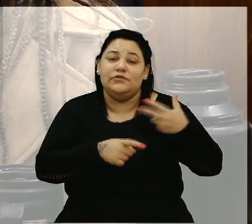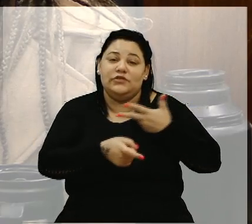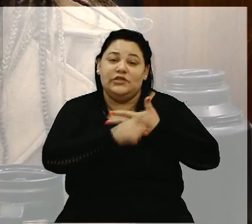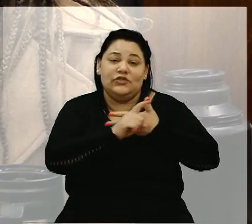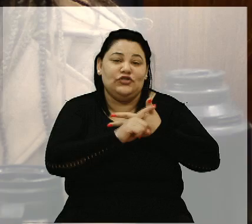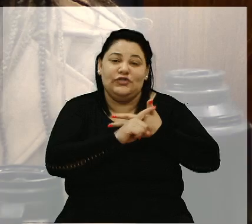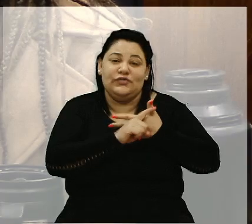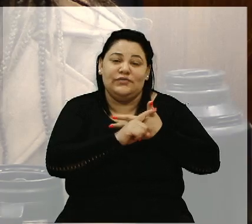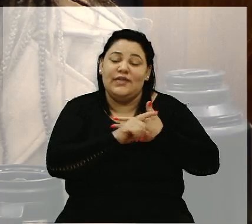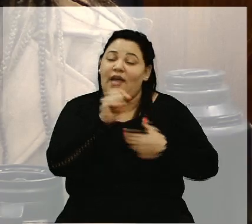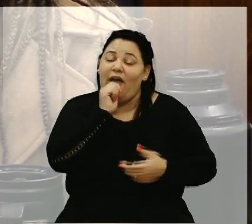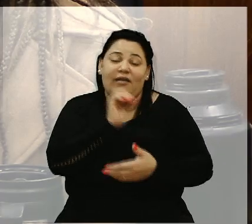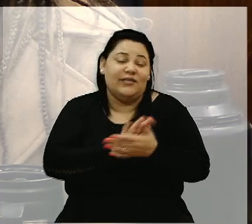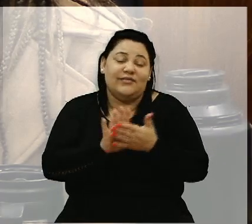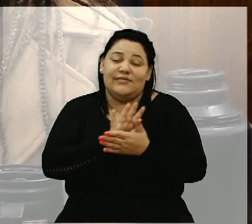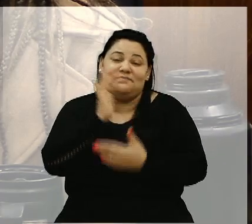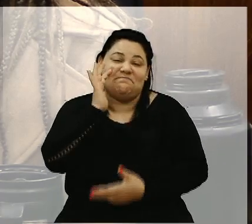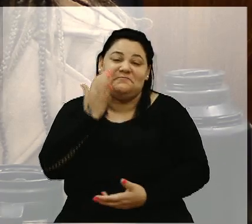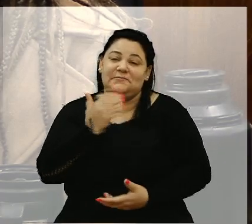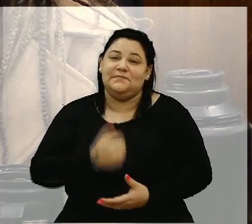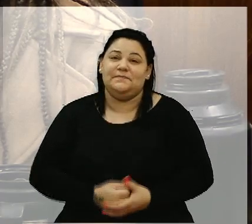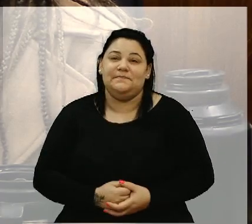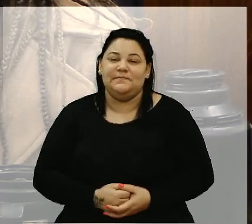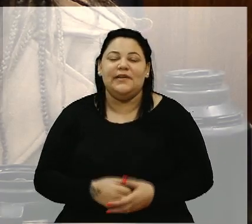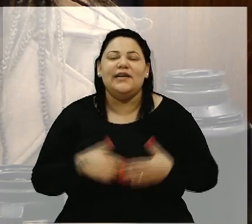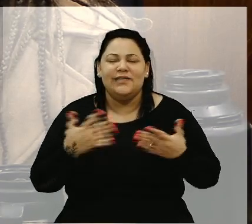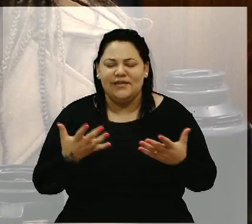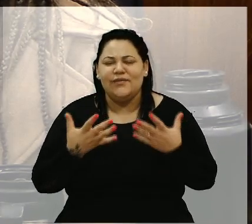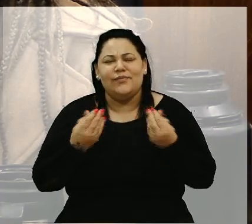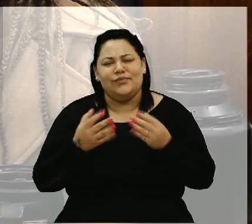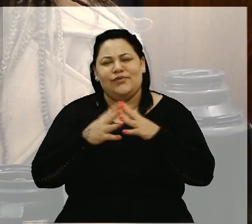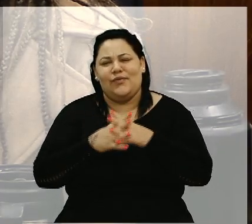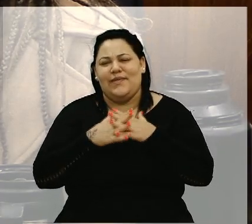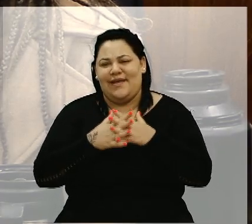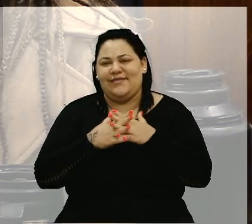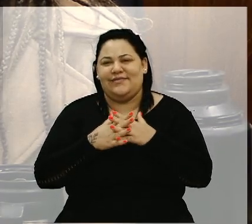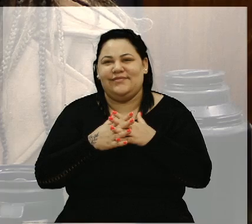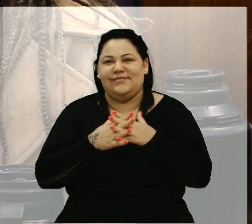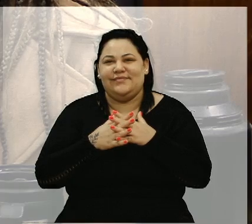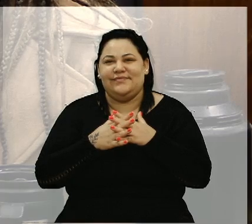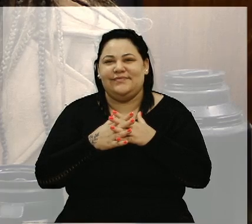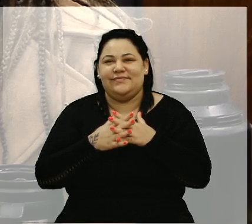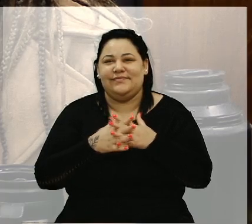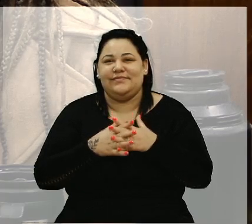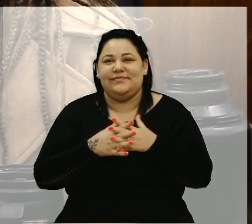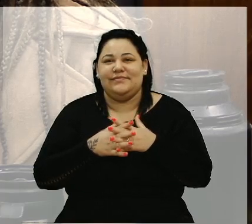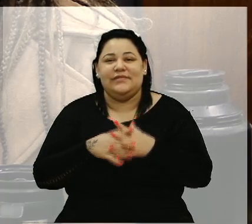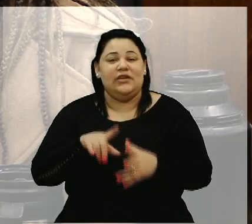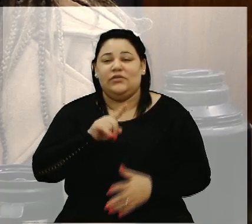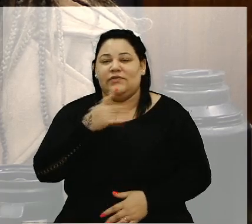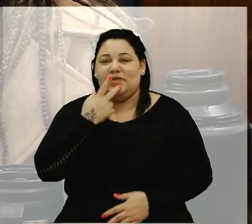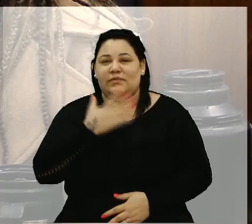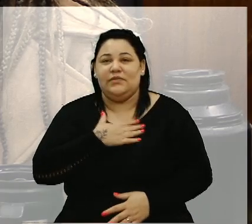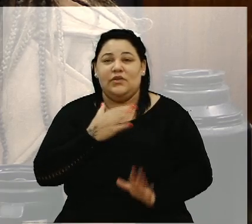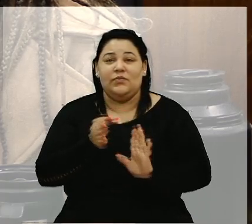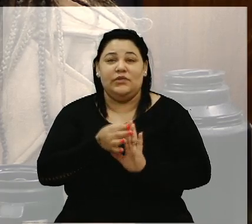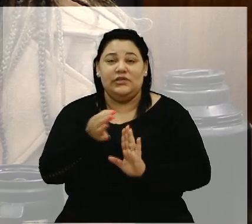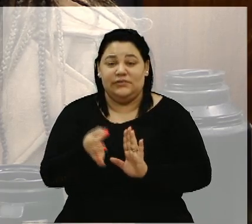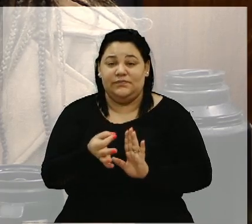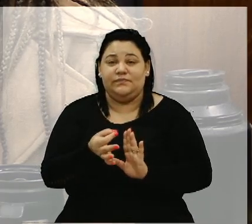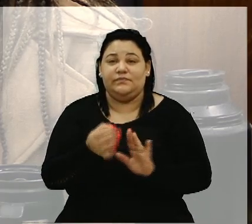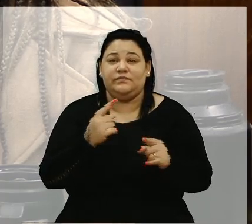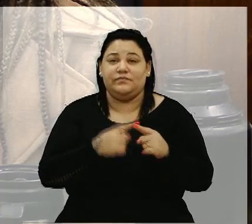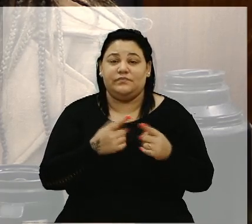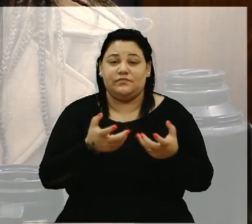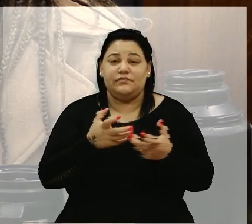veio, vereador. Então, é muito complicado. Eu não expus a minha opinião na minha primeira fala, porque, de fato, eu